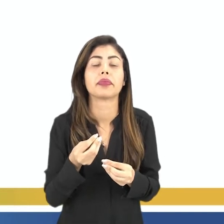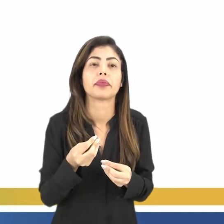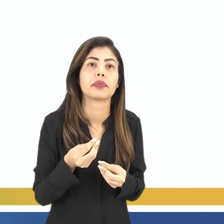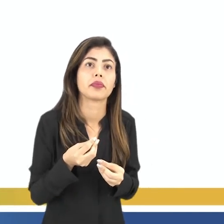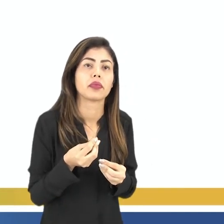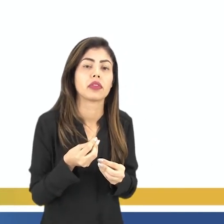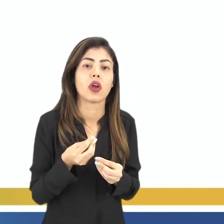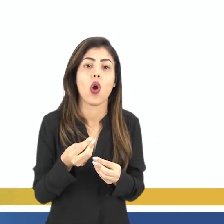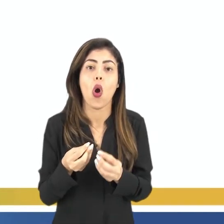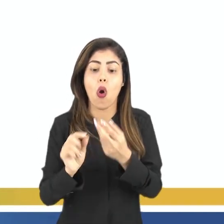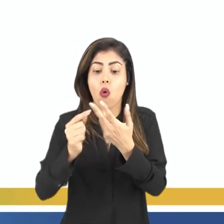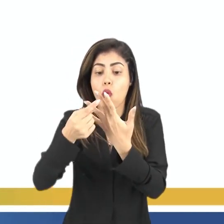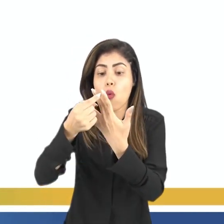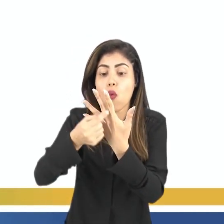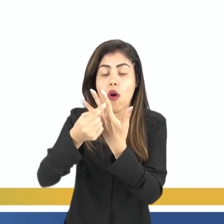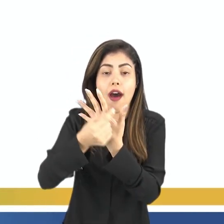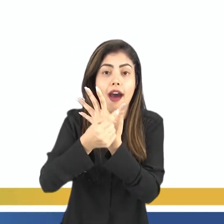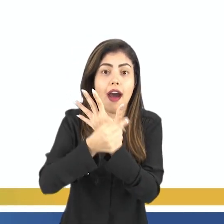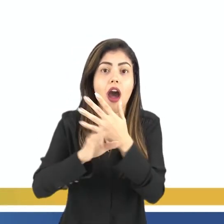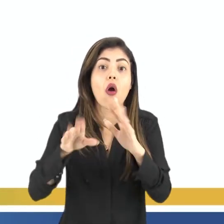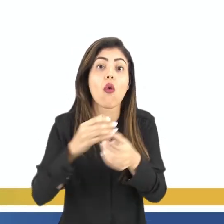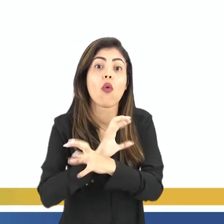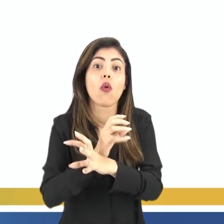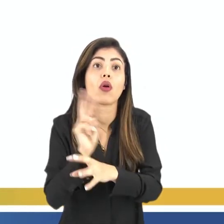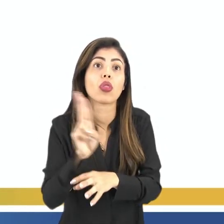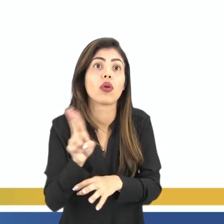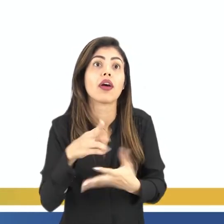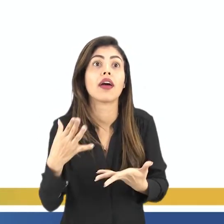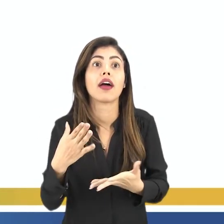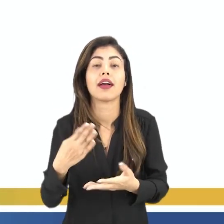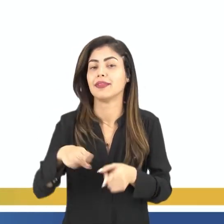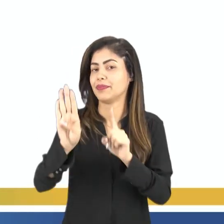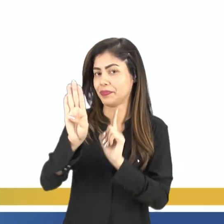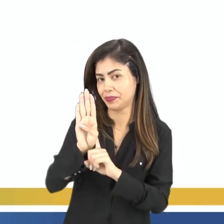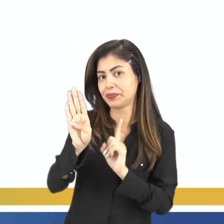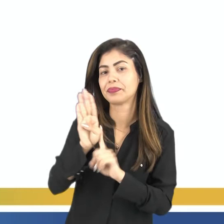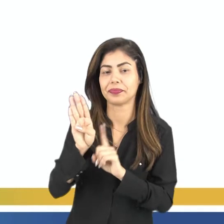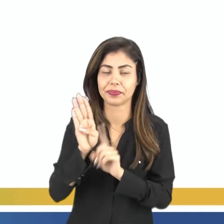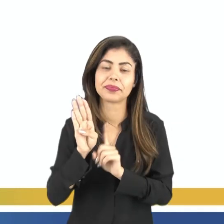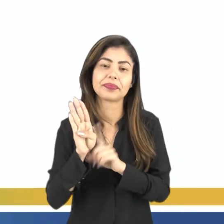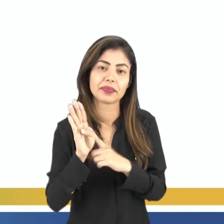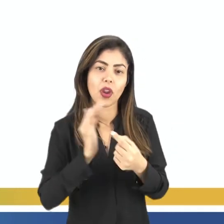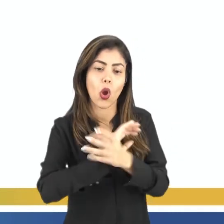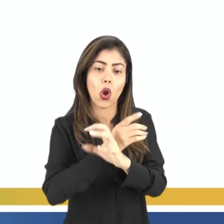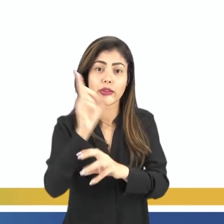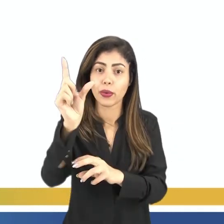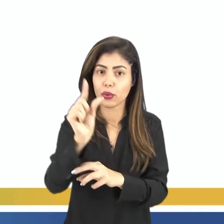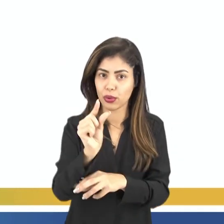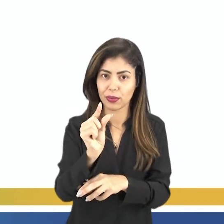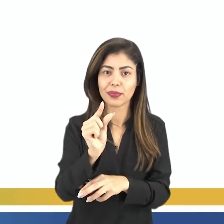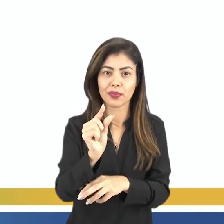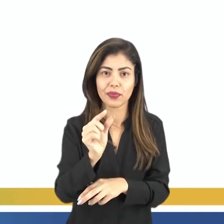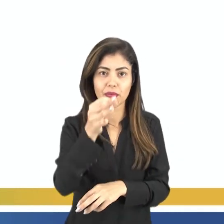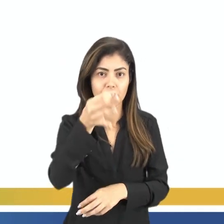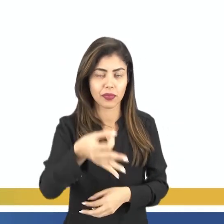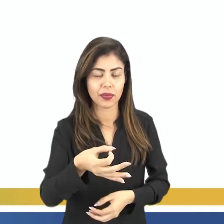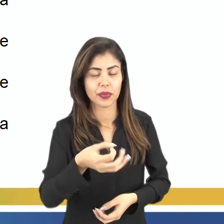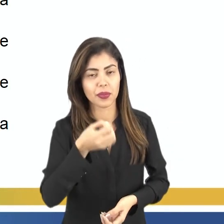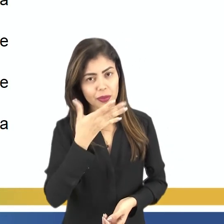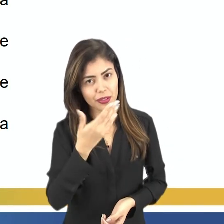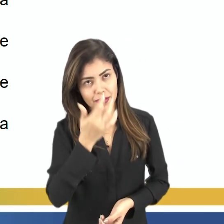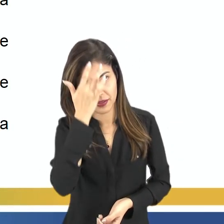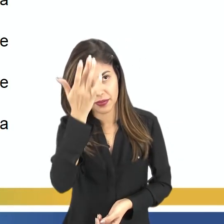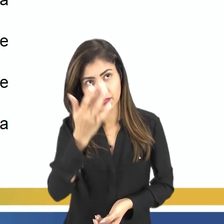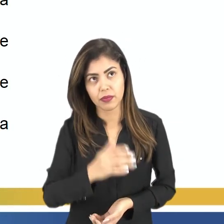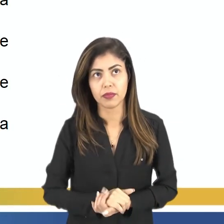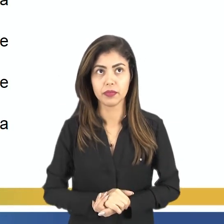só, os ossos da mão vão ser enquadrados como letra B, ossos curtos, certo? Muito fácil